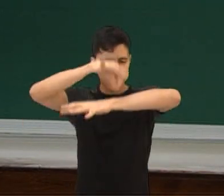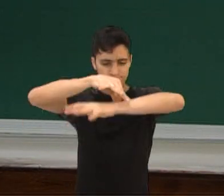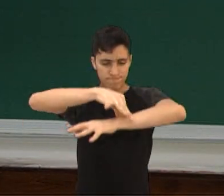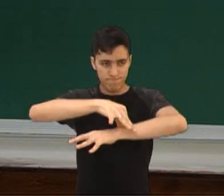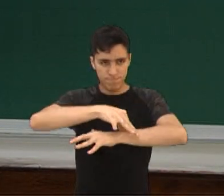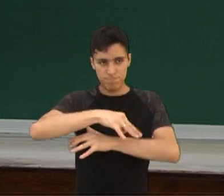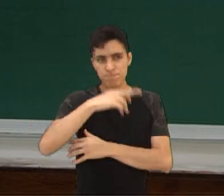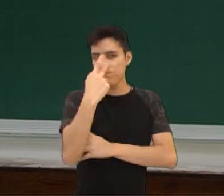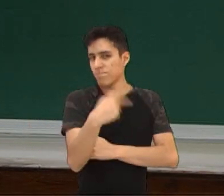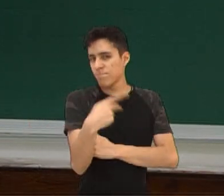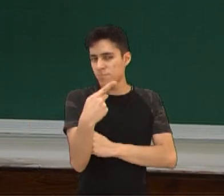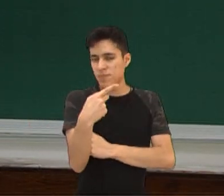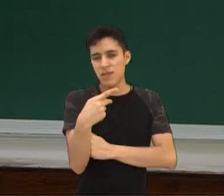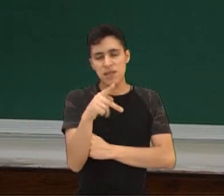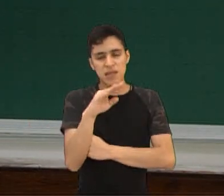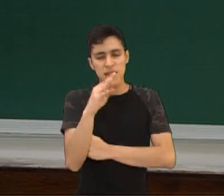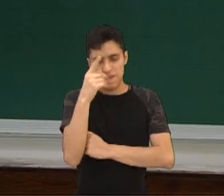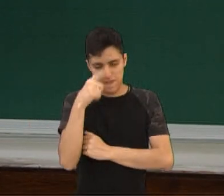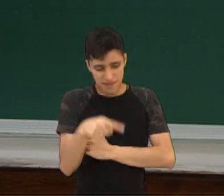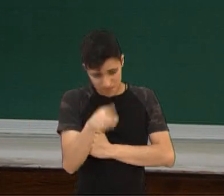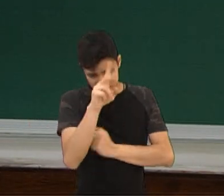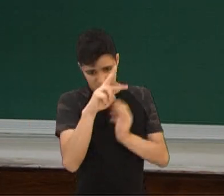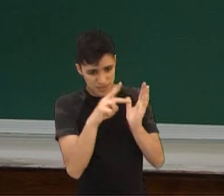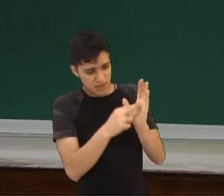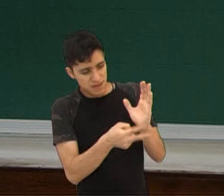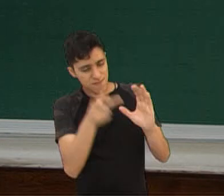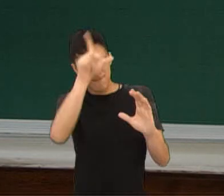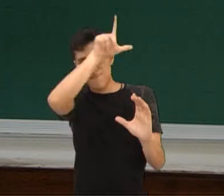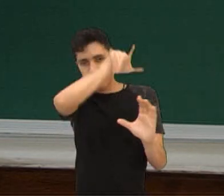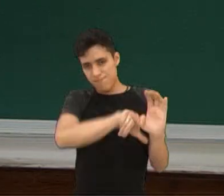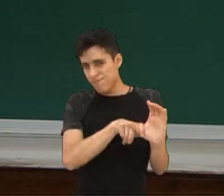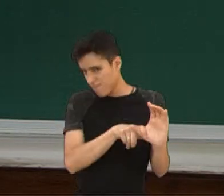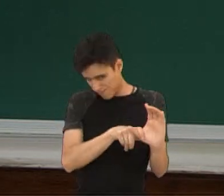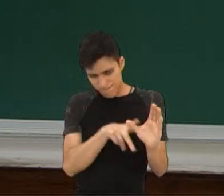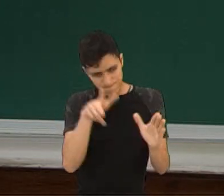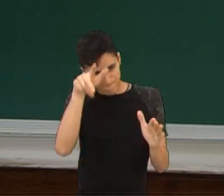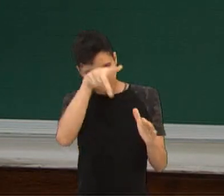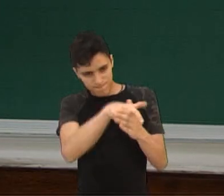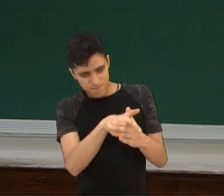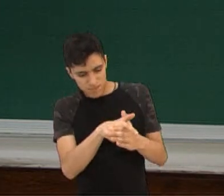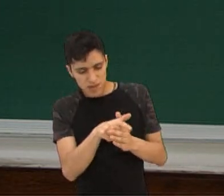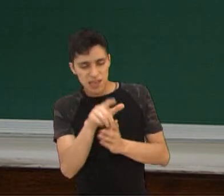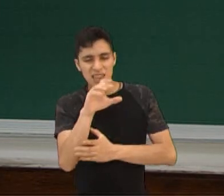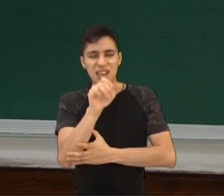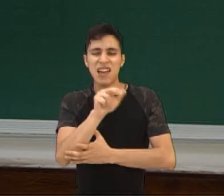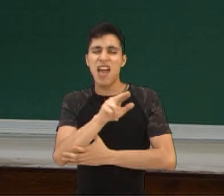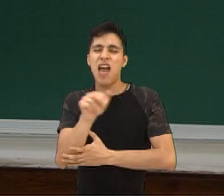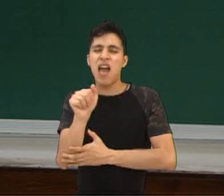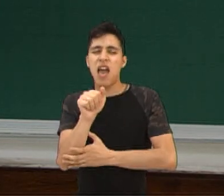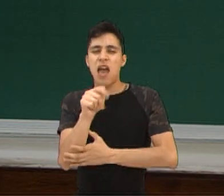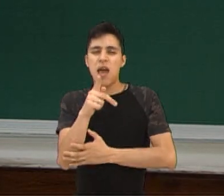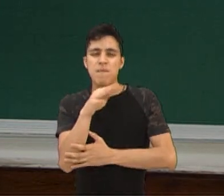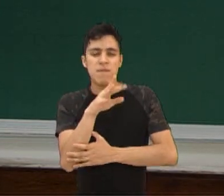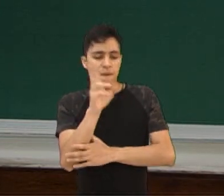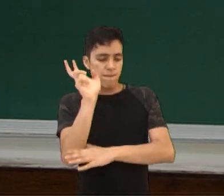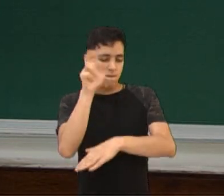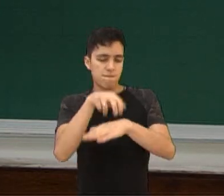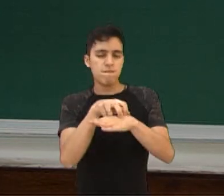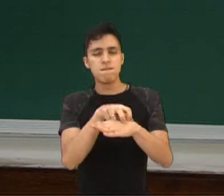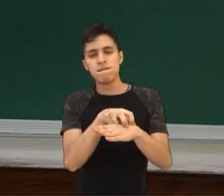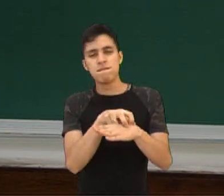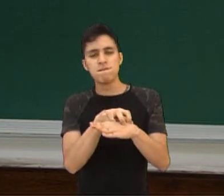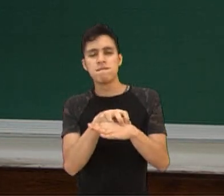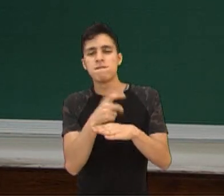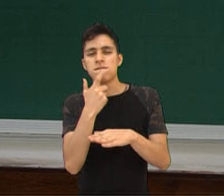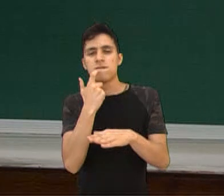do nosso tamanduá, é uma relação de parasitismo, sim, onde o carrapato está sugando o sangue do tamanduá. Então, o tamanduá